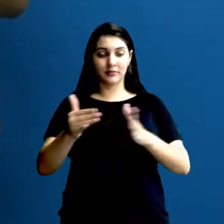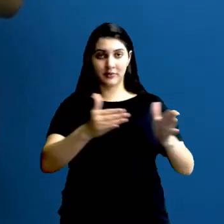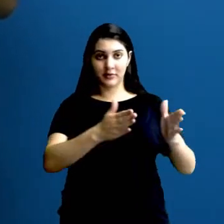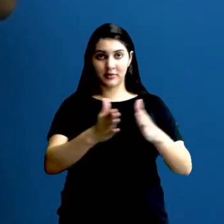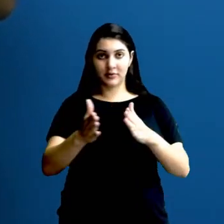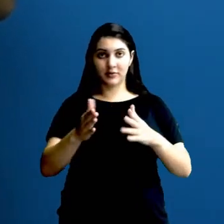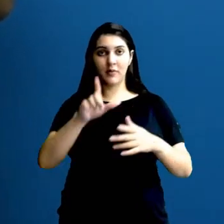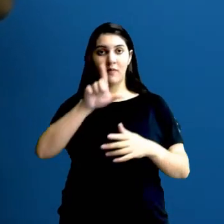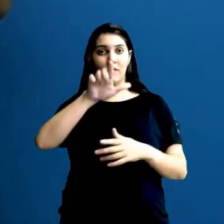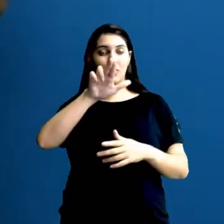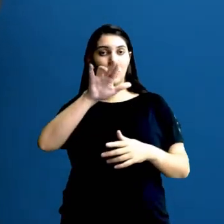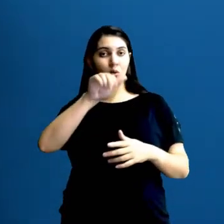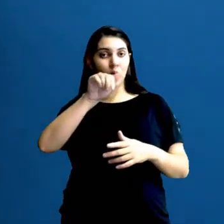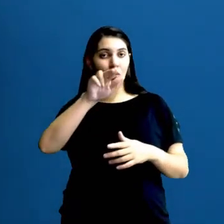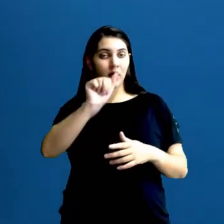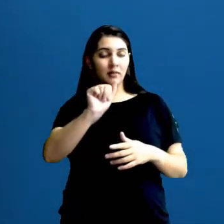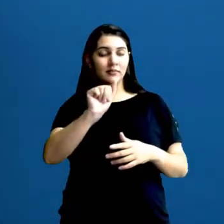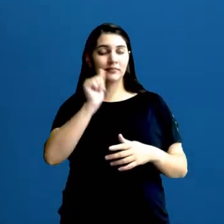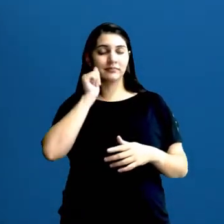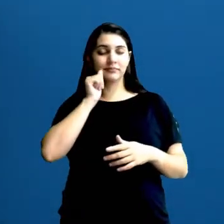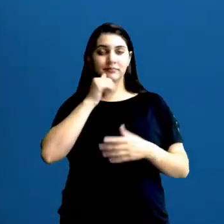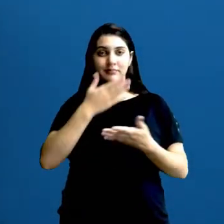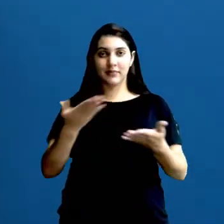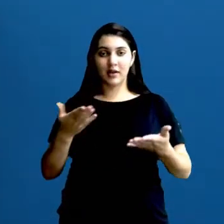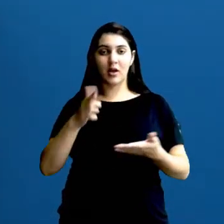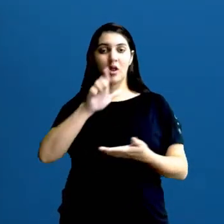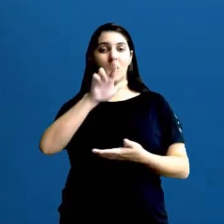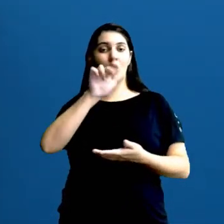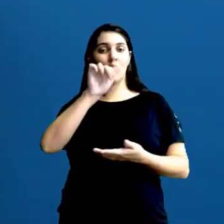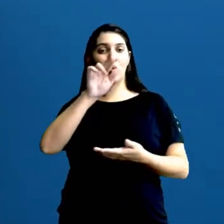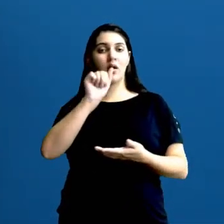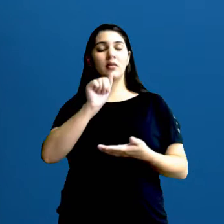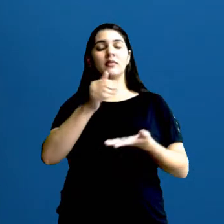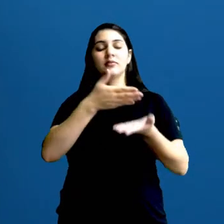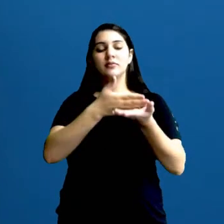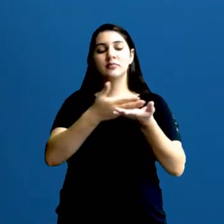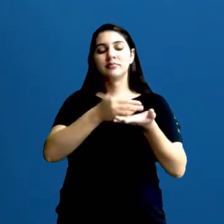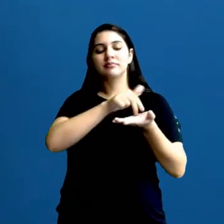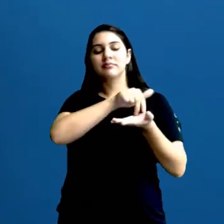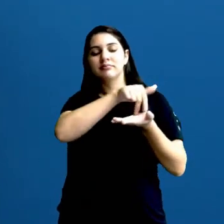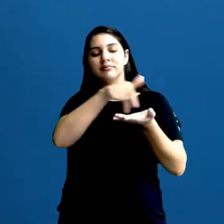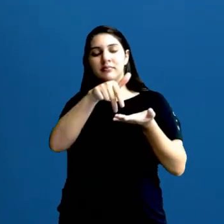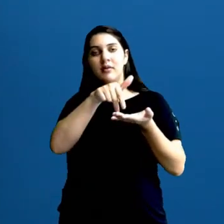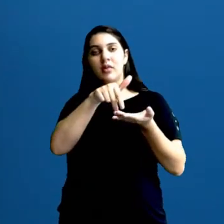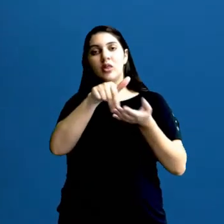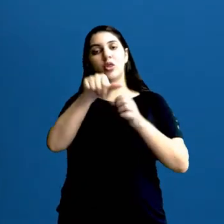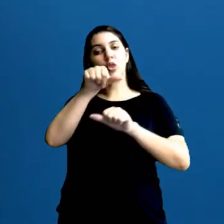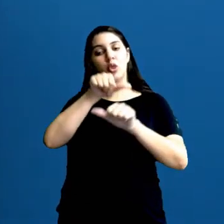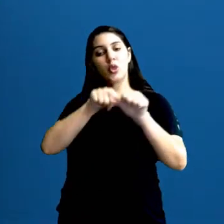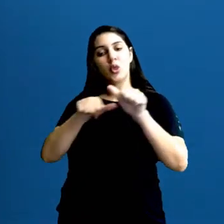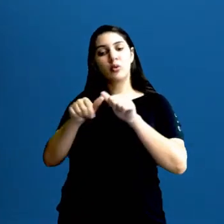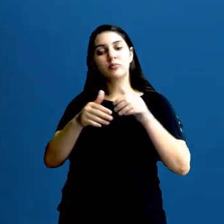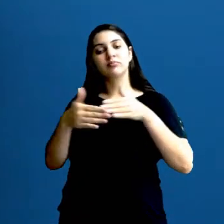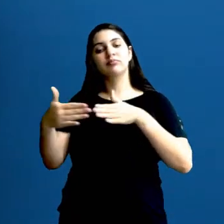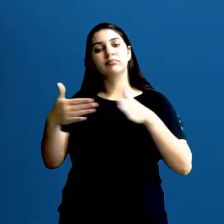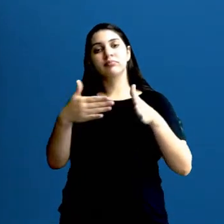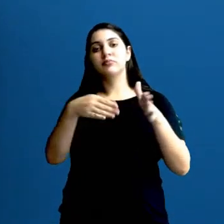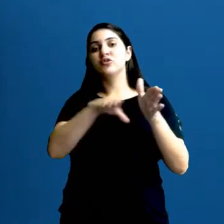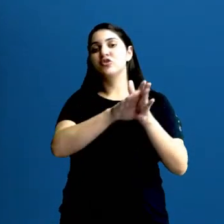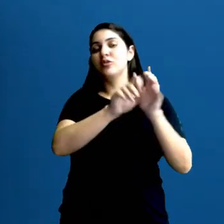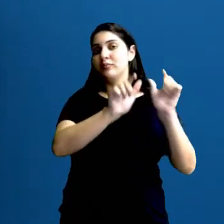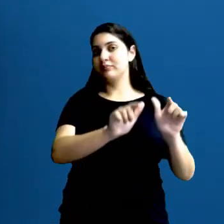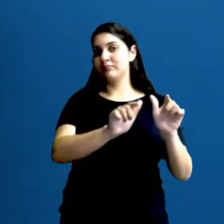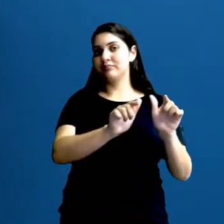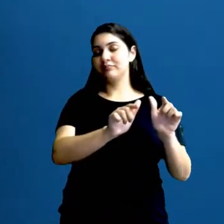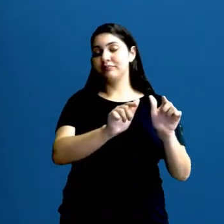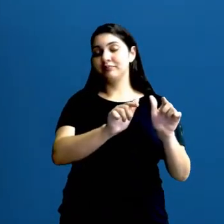direções feitas por Luana. Então, aqui, ó, Luana partiu daqui, mudou de direção e chegou aqui,